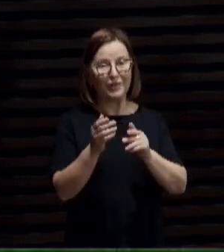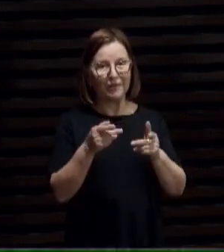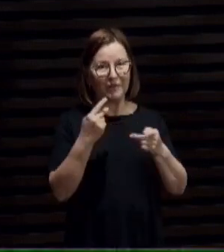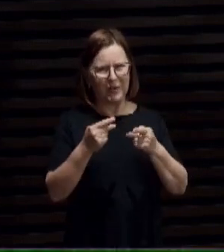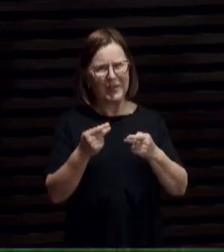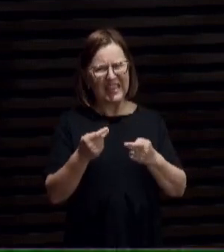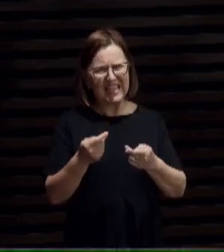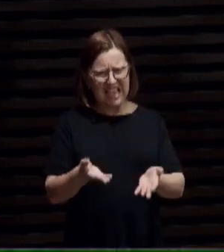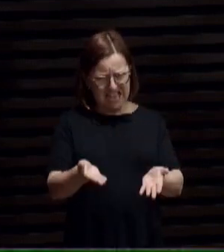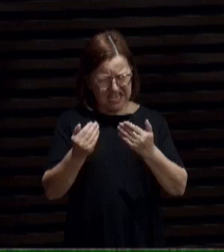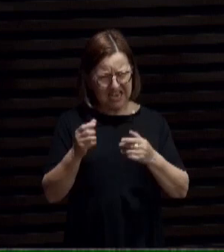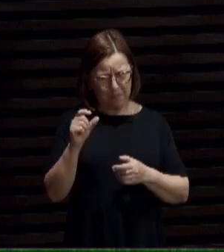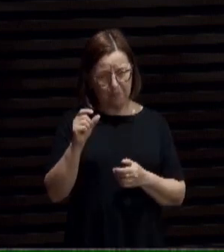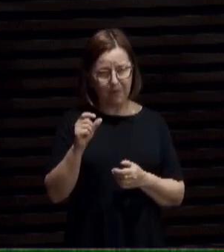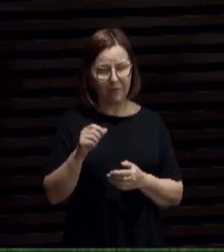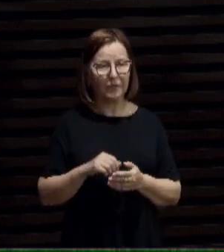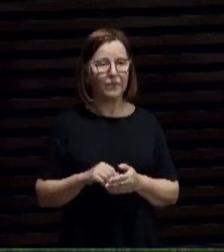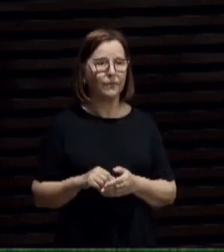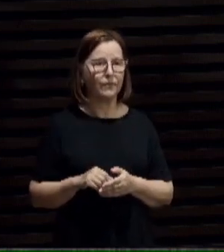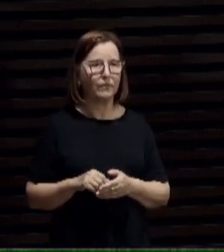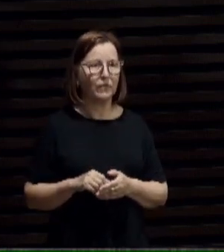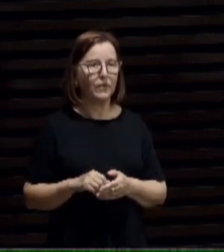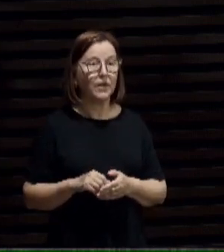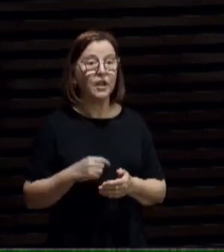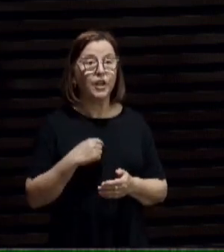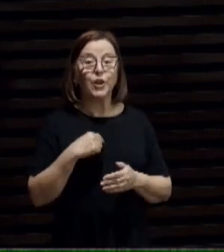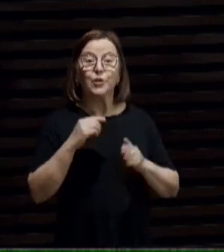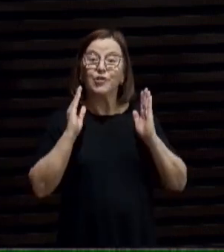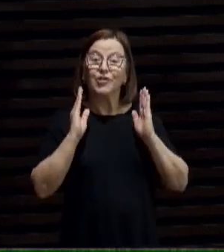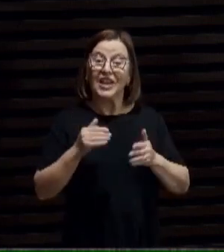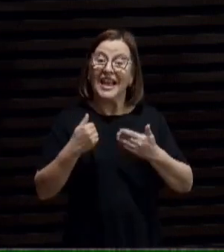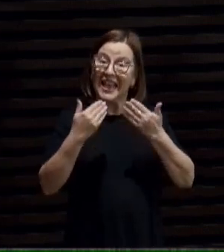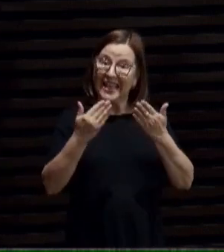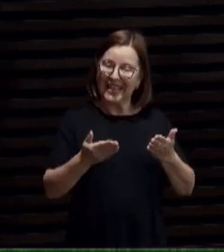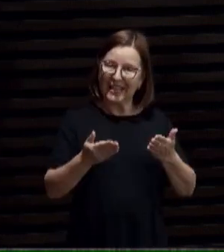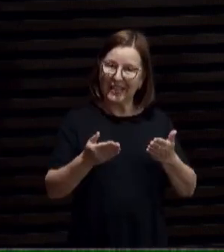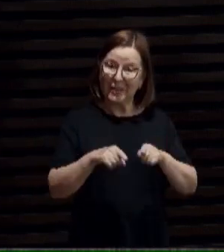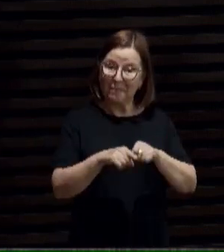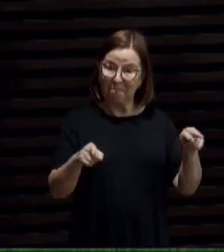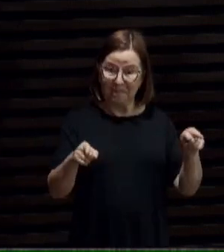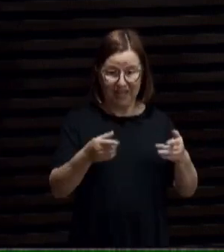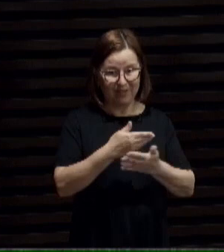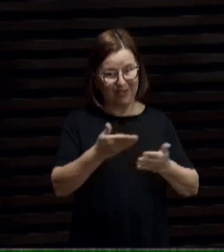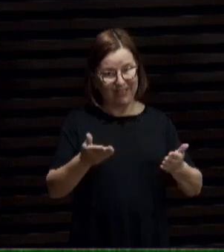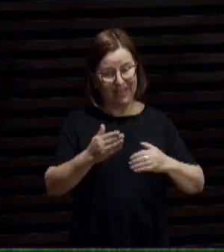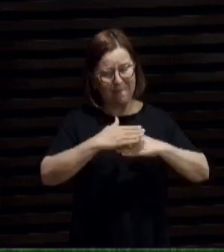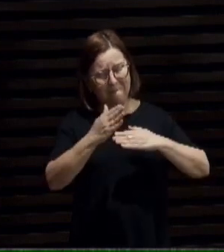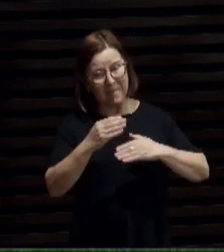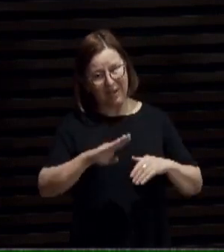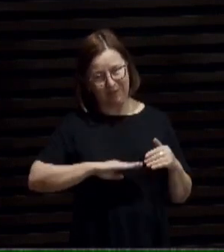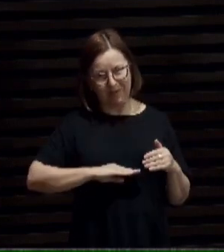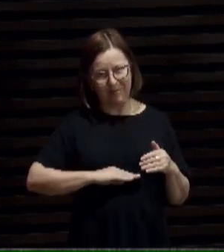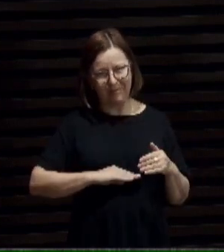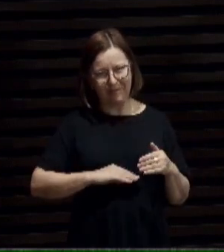gente acrescentar, eu já dei o suficiente, mas vocês estão com mais fome, traga um pouco